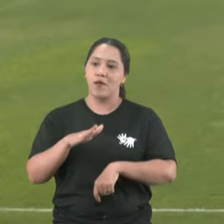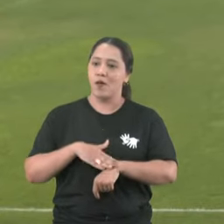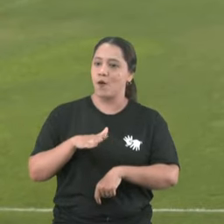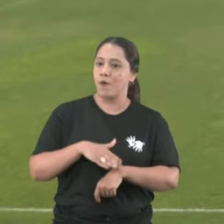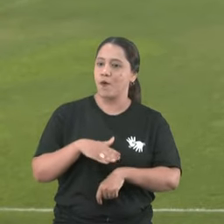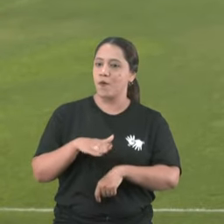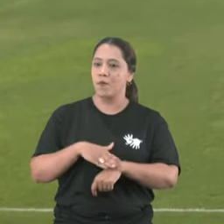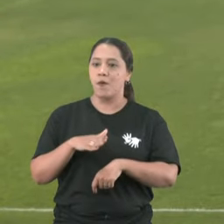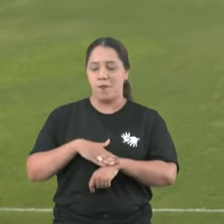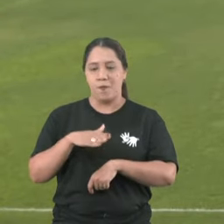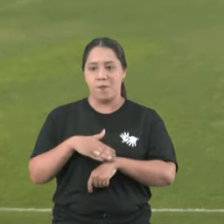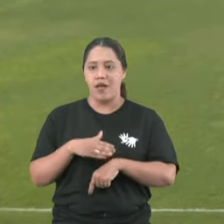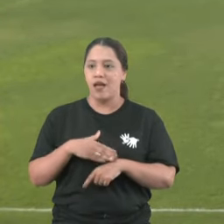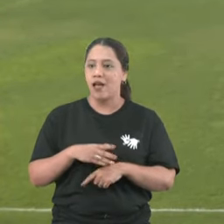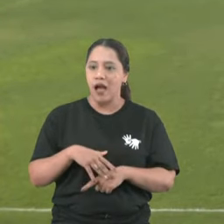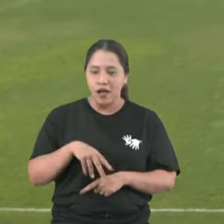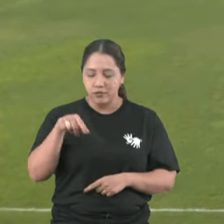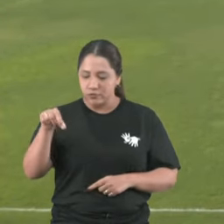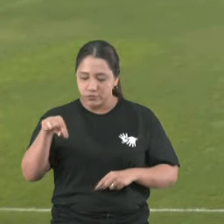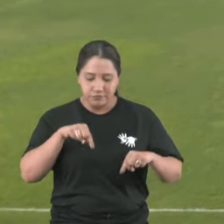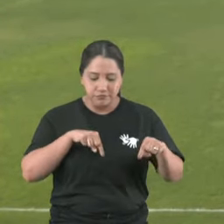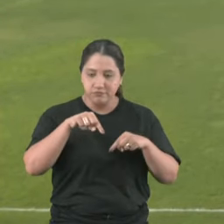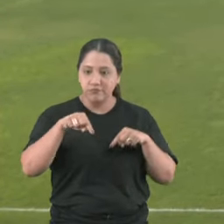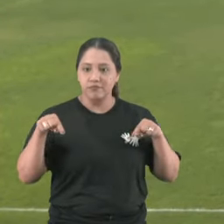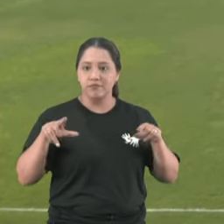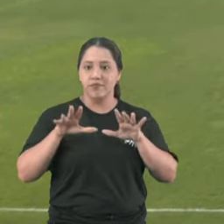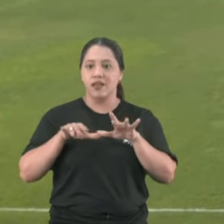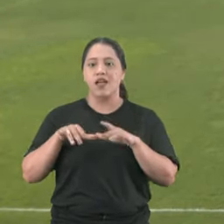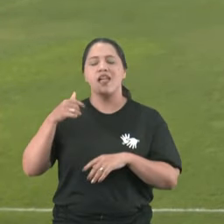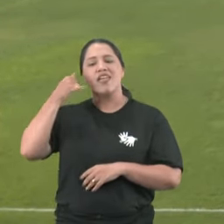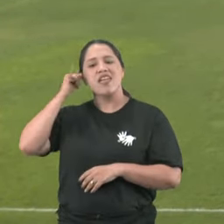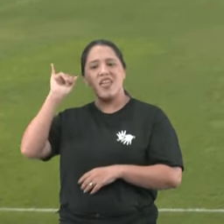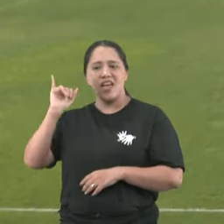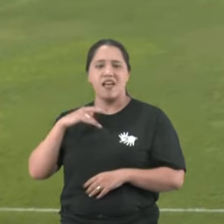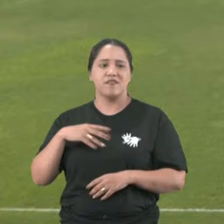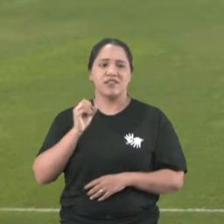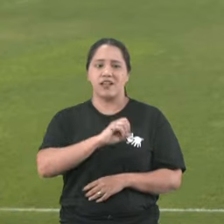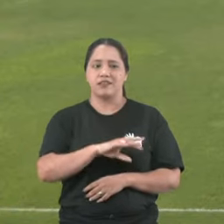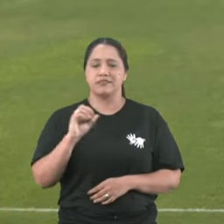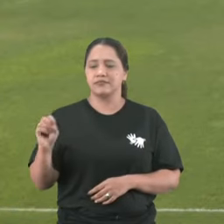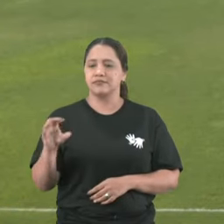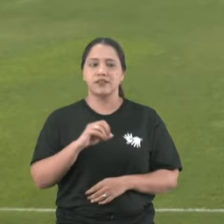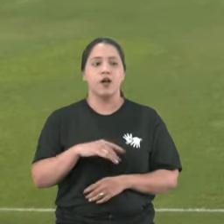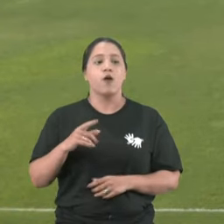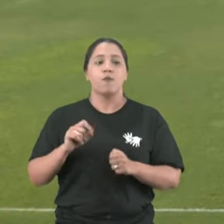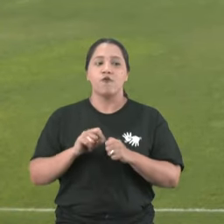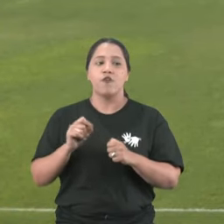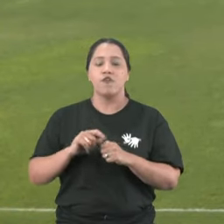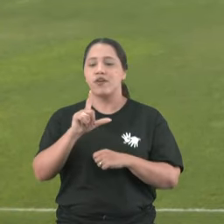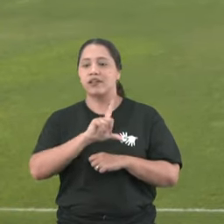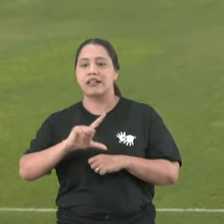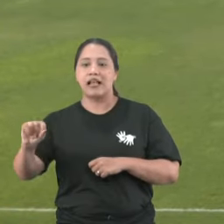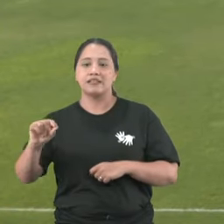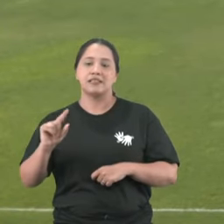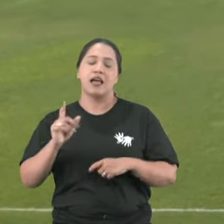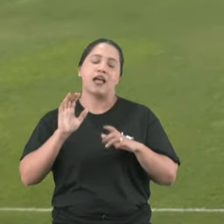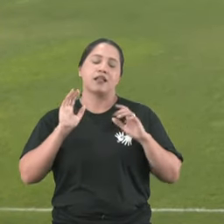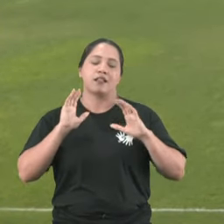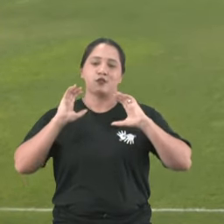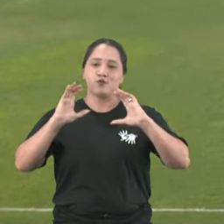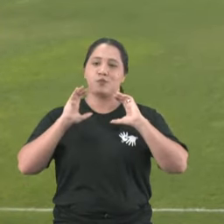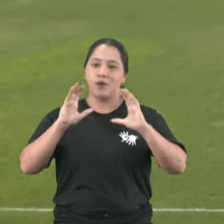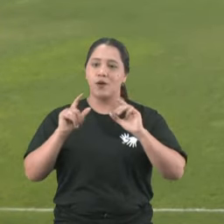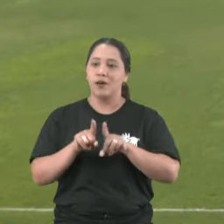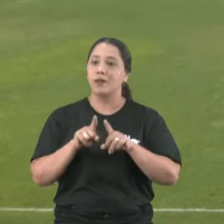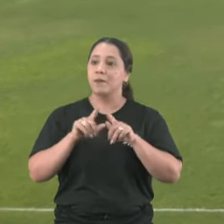de posicionamento do Asa, e evitar esses passes, como foi feito na saída de bola, ou até mesmo com o